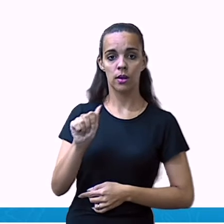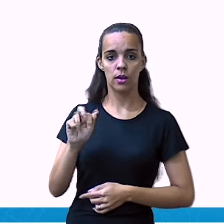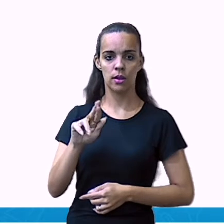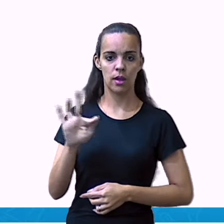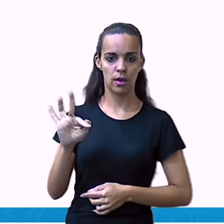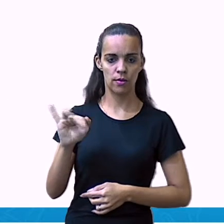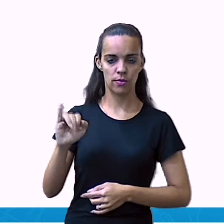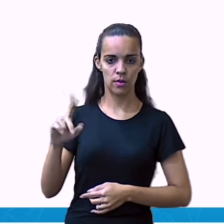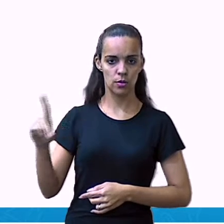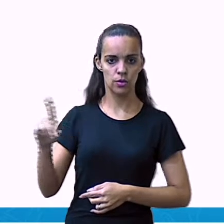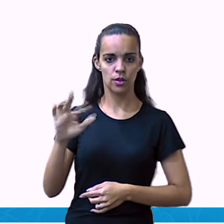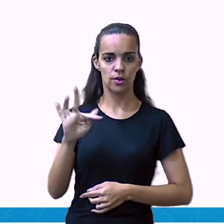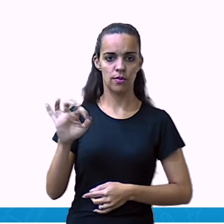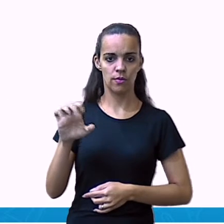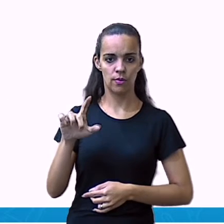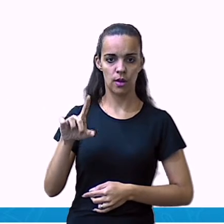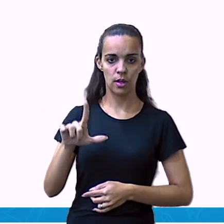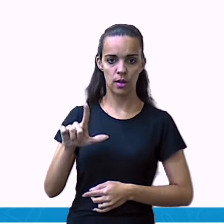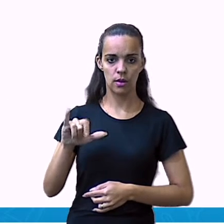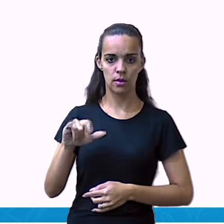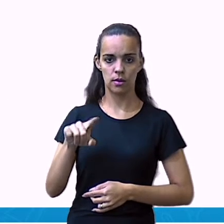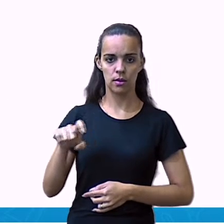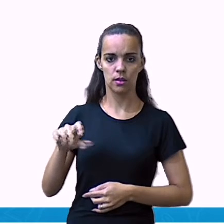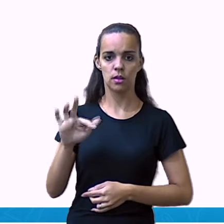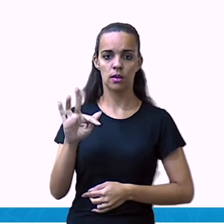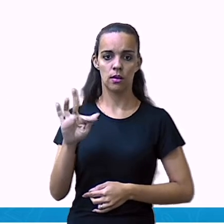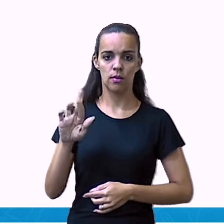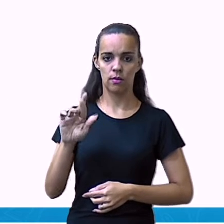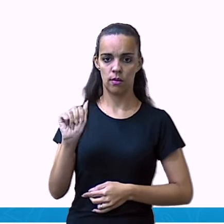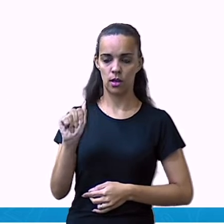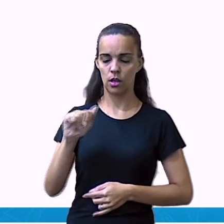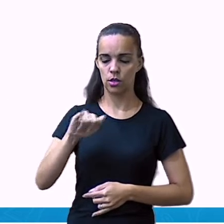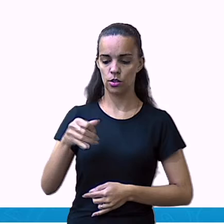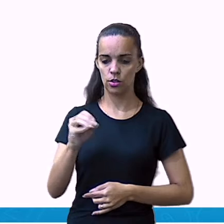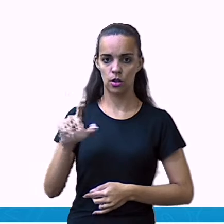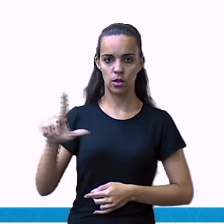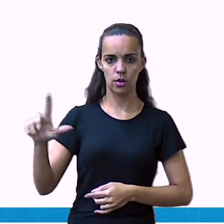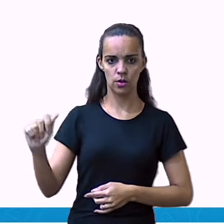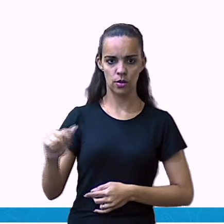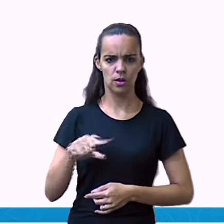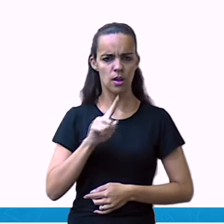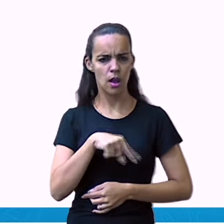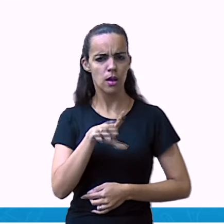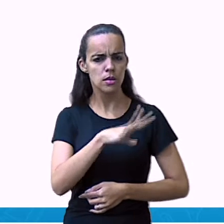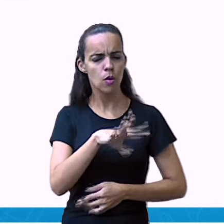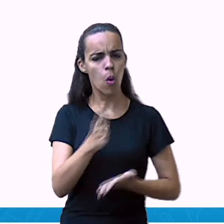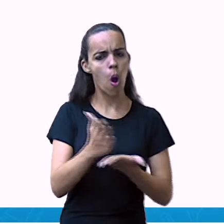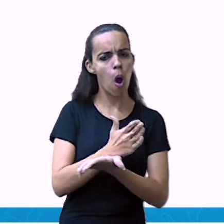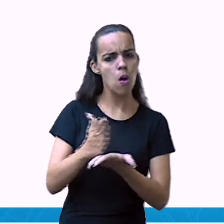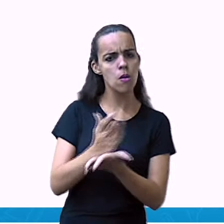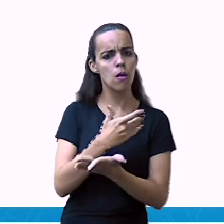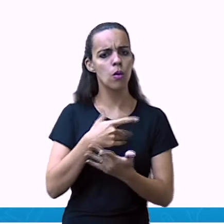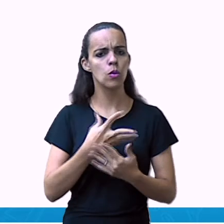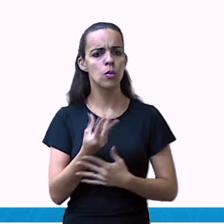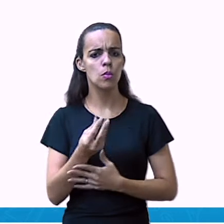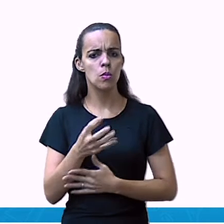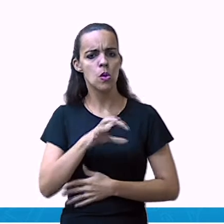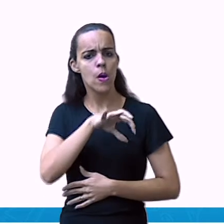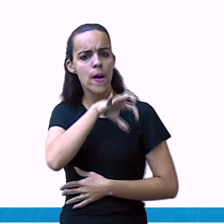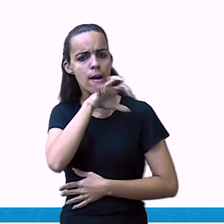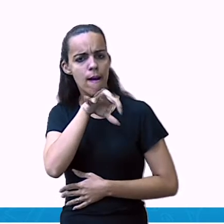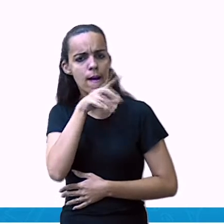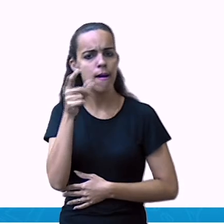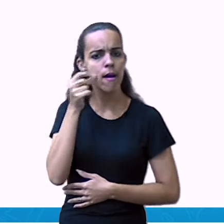e Frajola? Eles são alguns dos muitos cães e